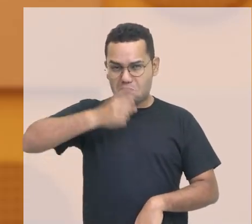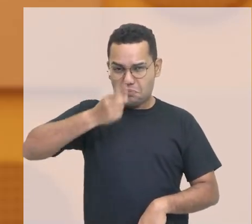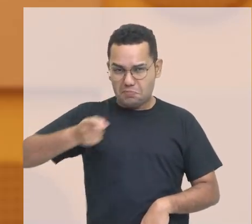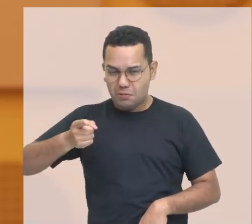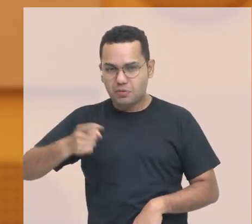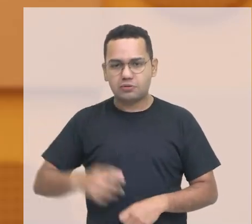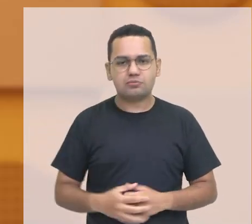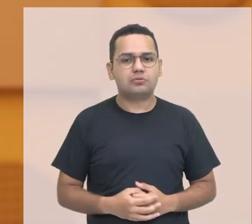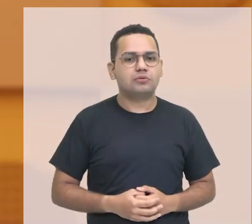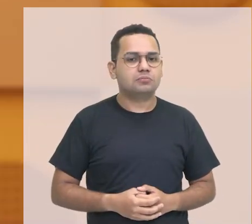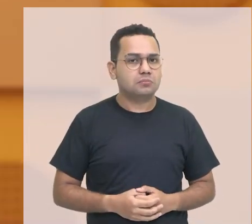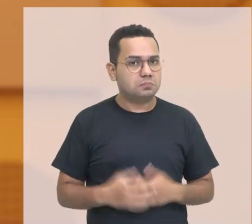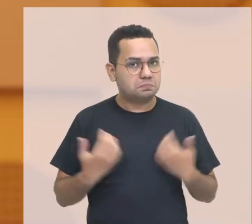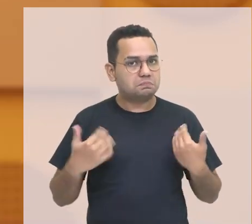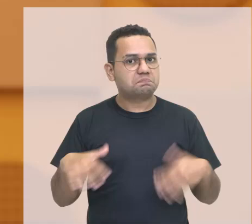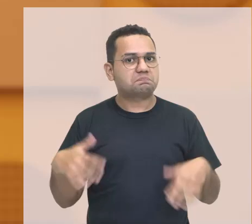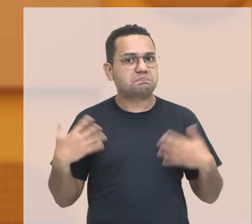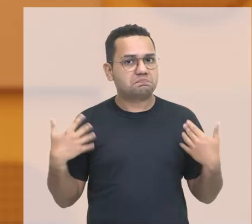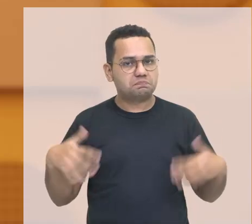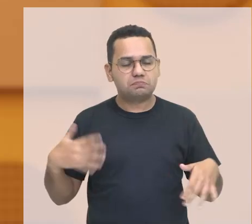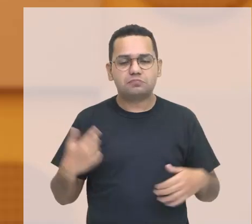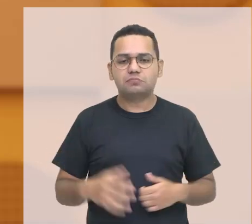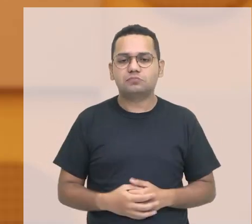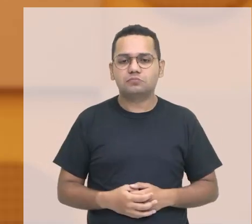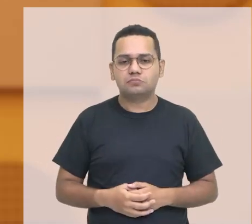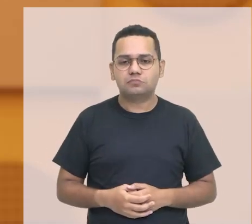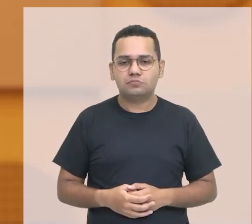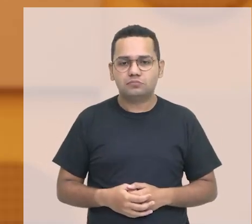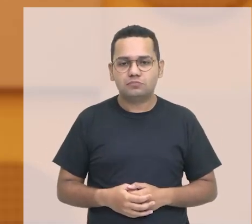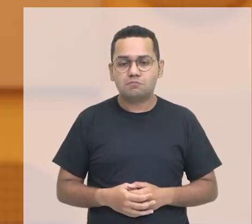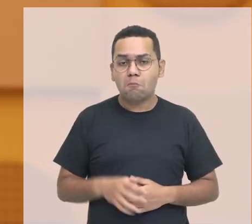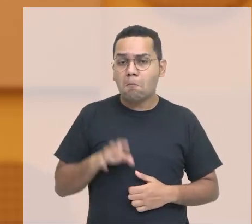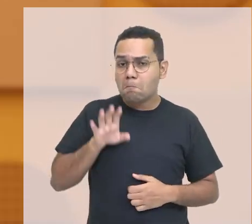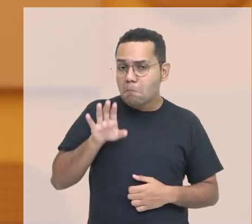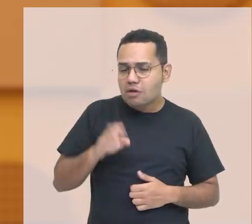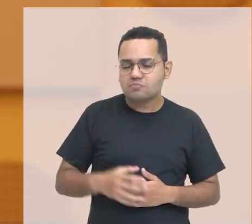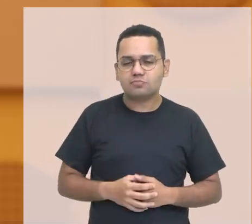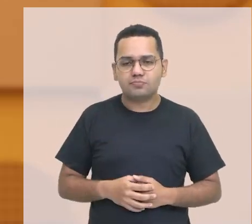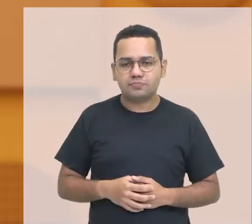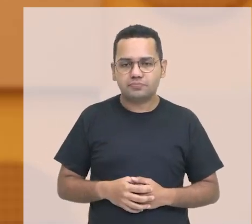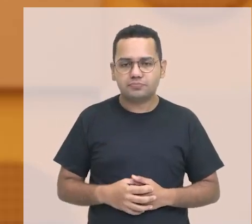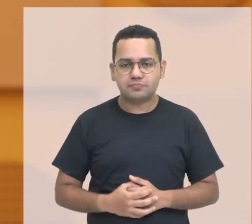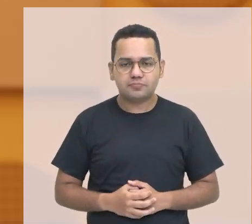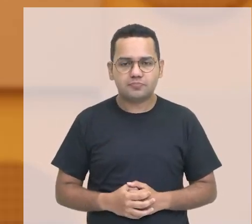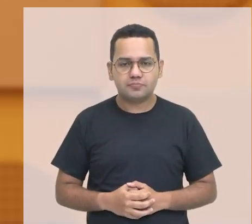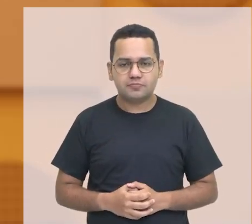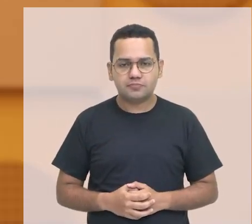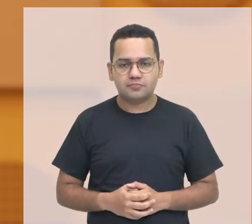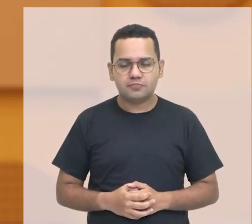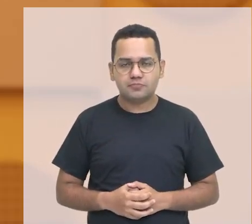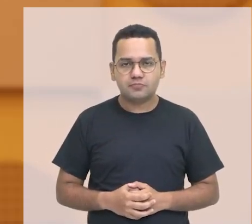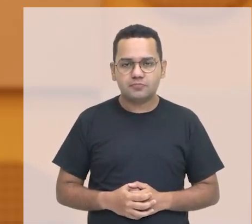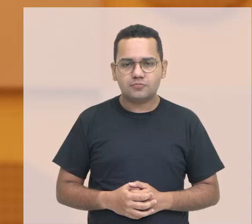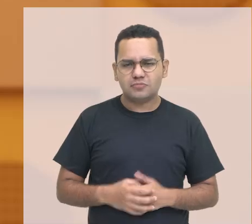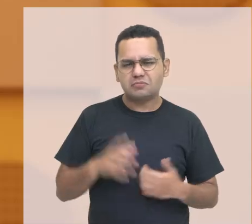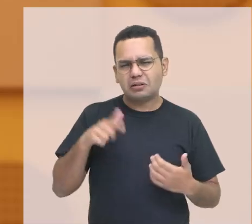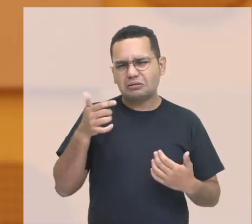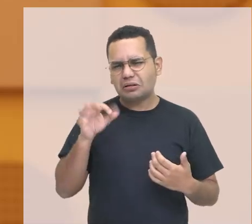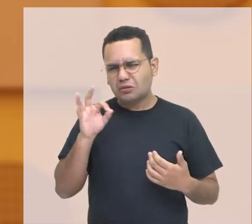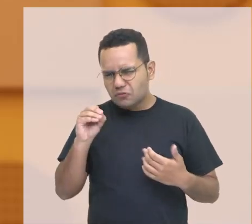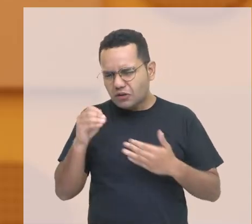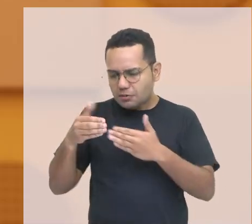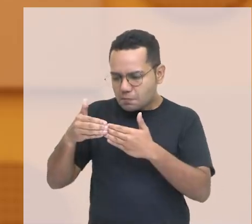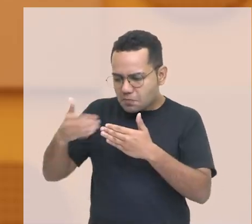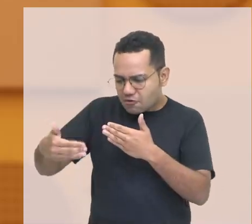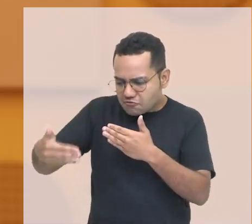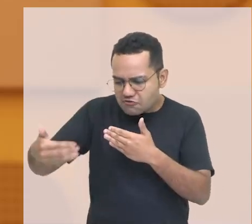era realmente um alvoroço, né, e que começa a dar esses passos de estabilização a partir